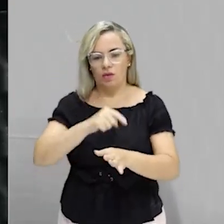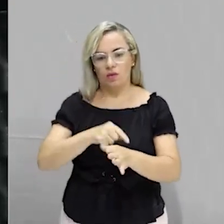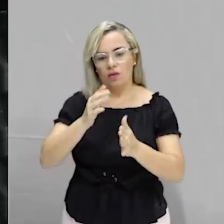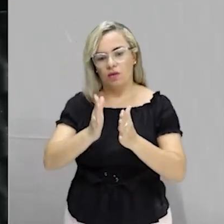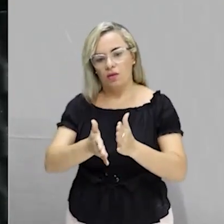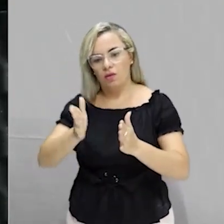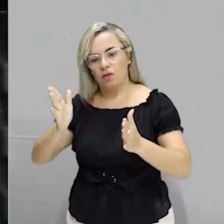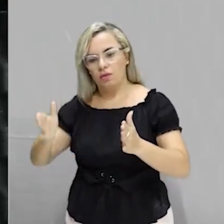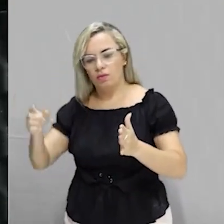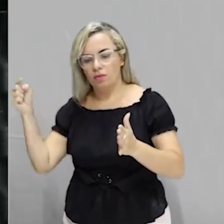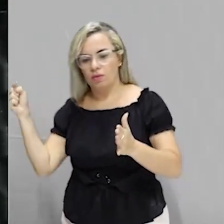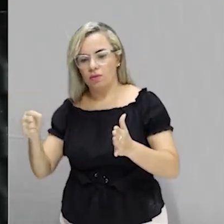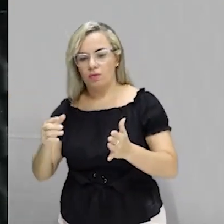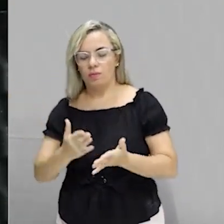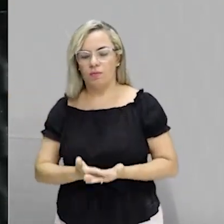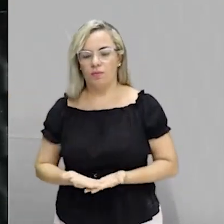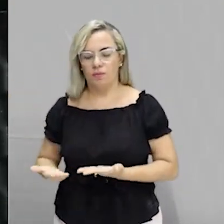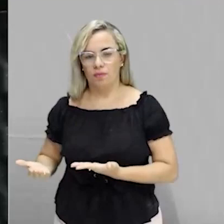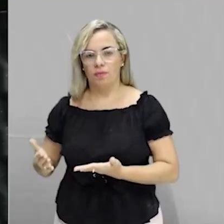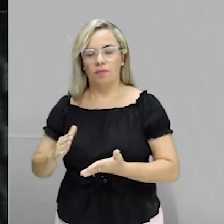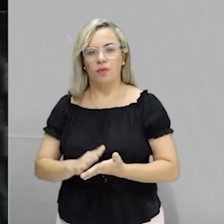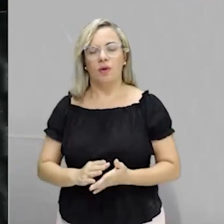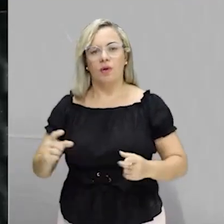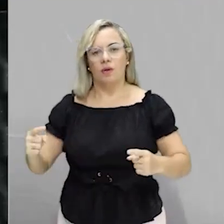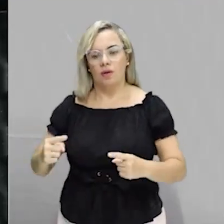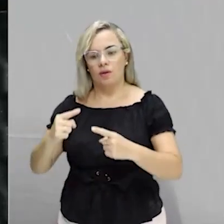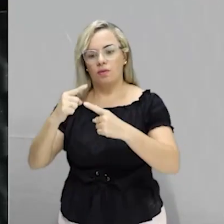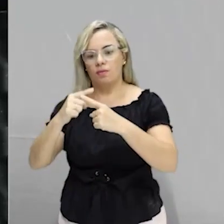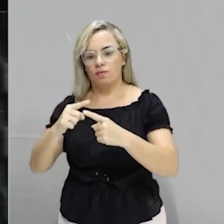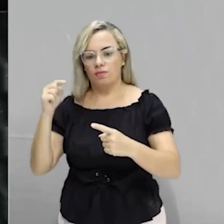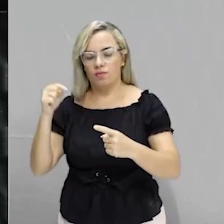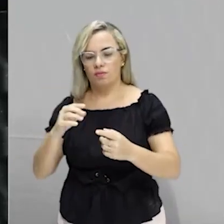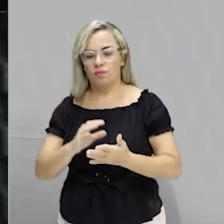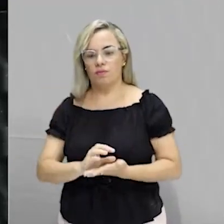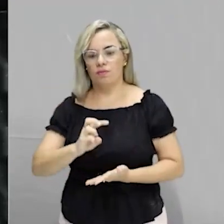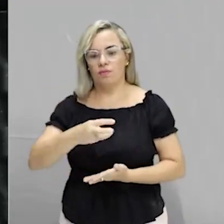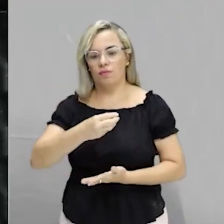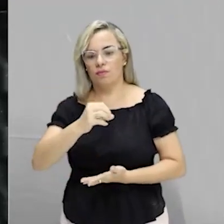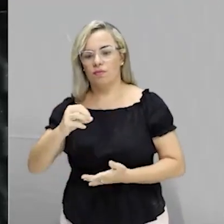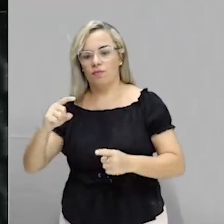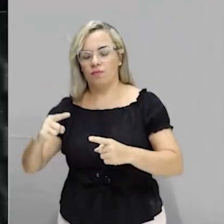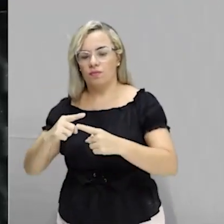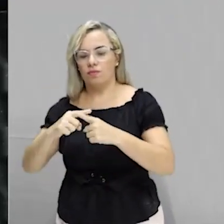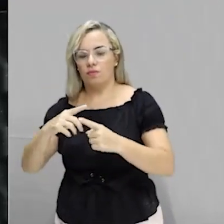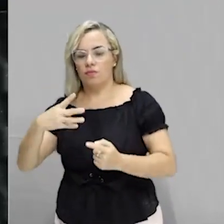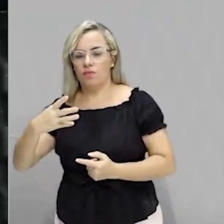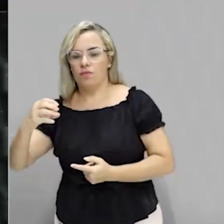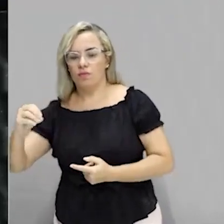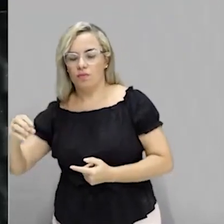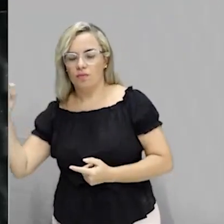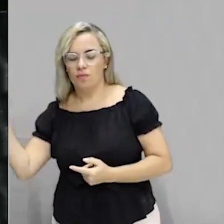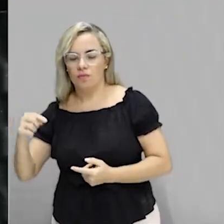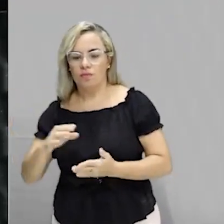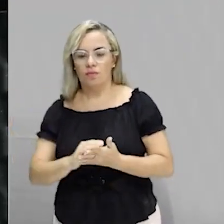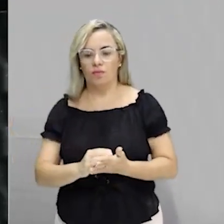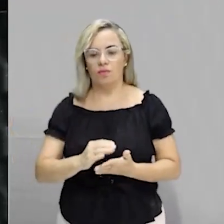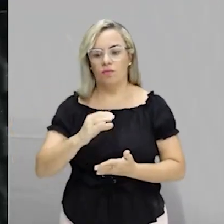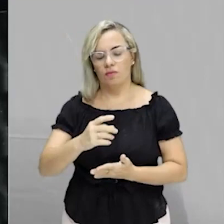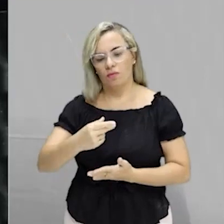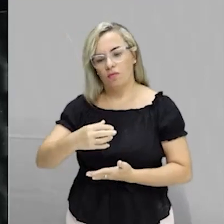a prorrogação foi, né, aquela multiplicaçãozinha, 300 vezes o 40, que dá